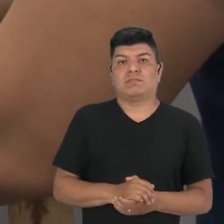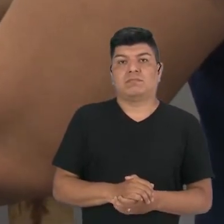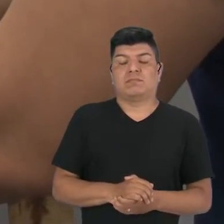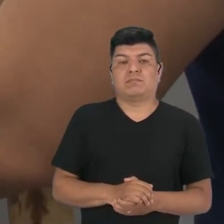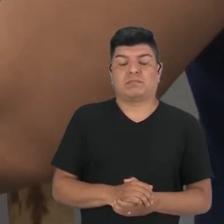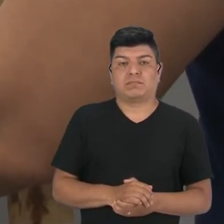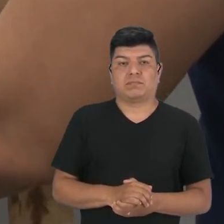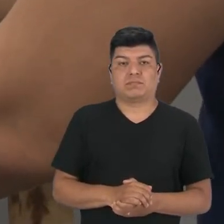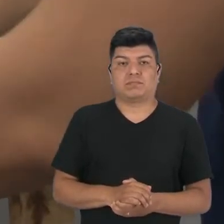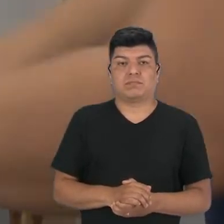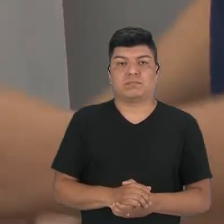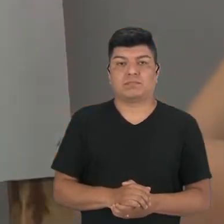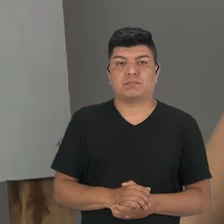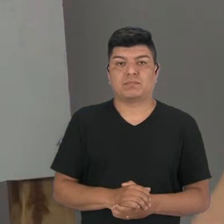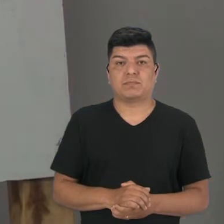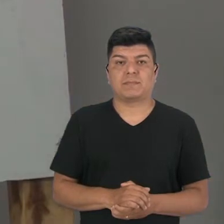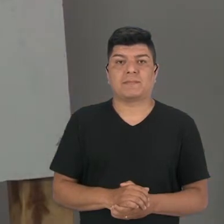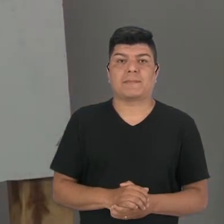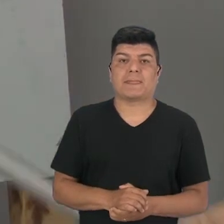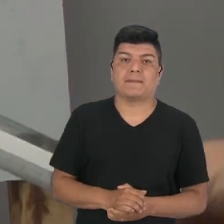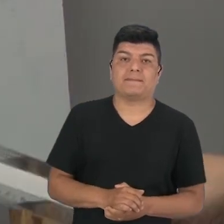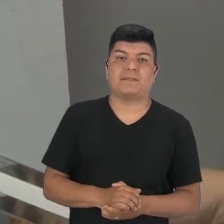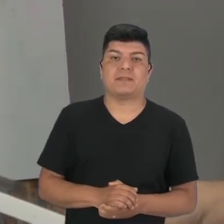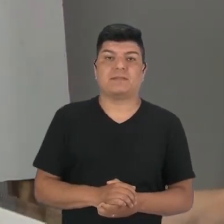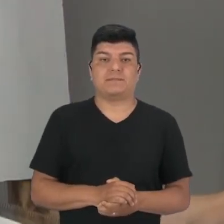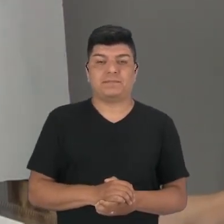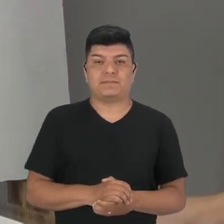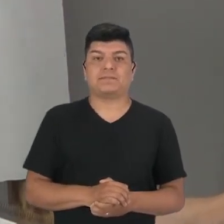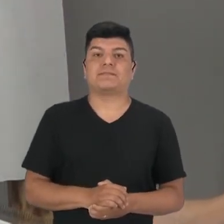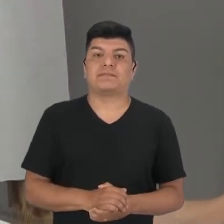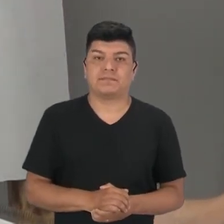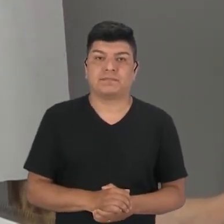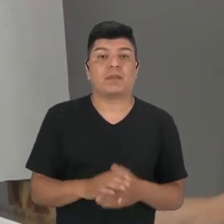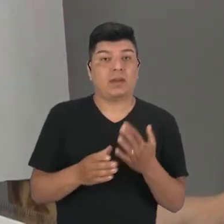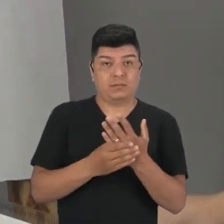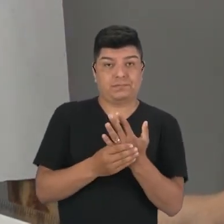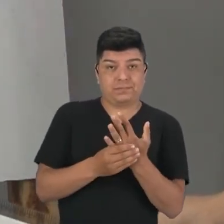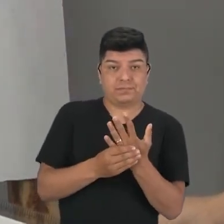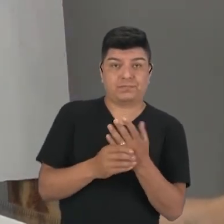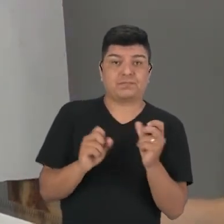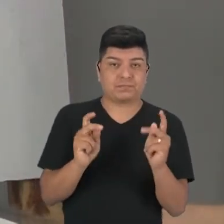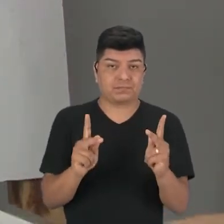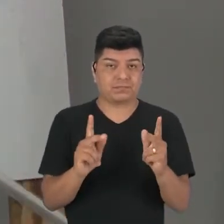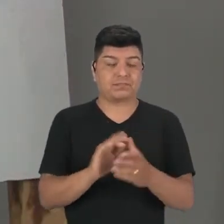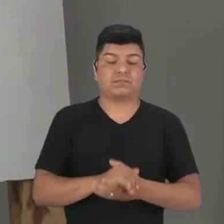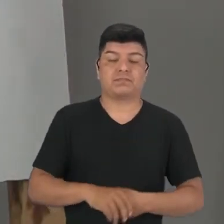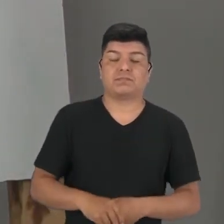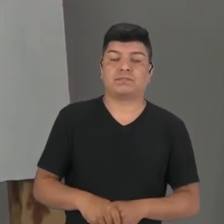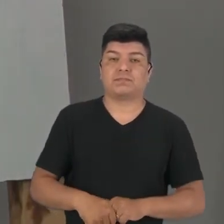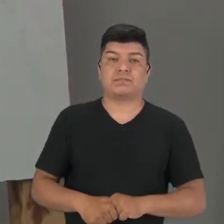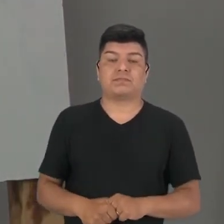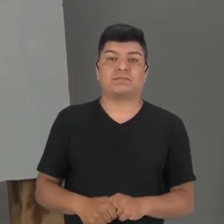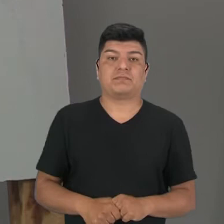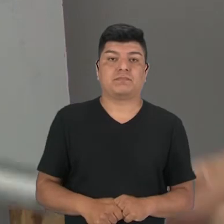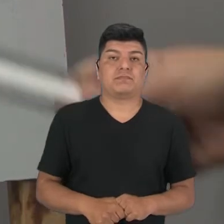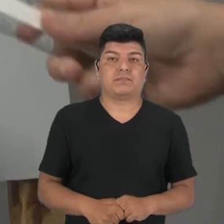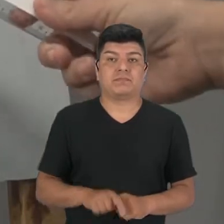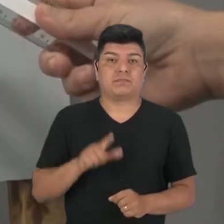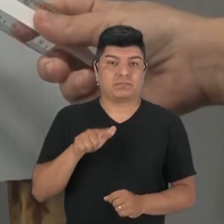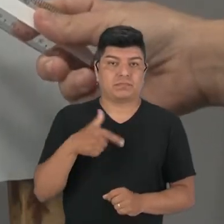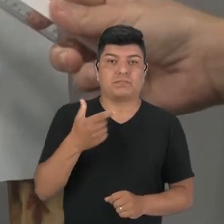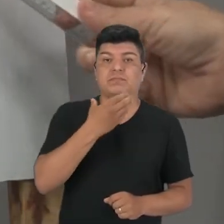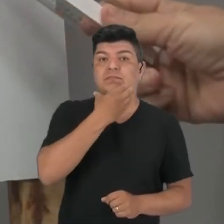E aí E aí entra com herbívoro Ok e